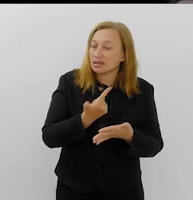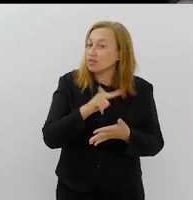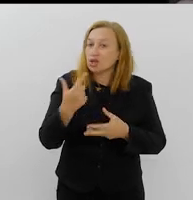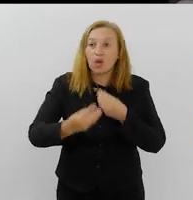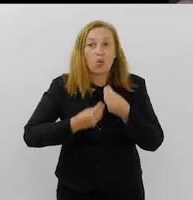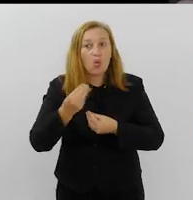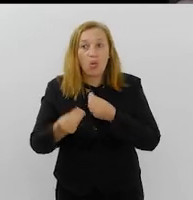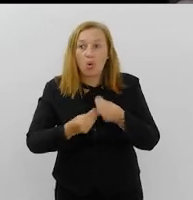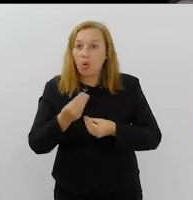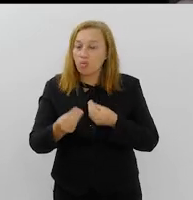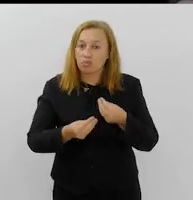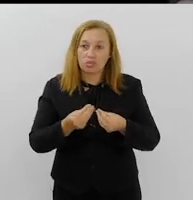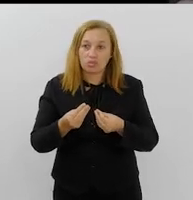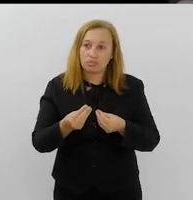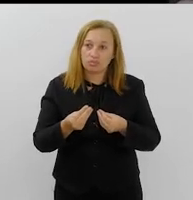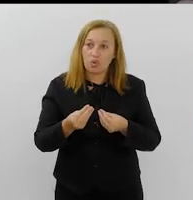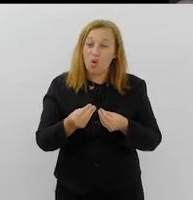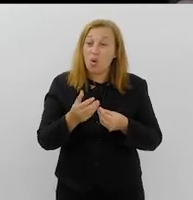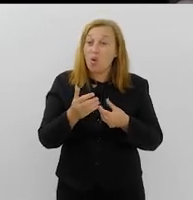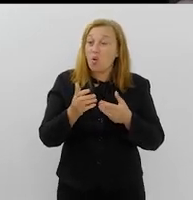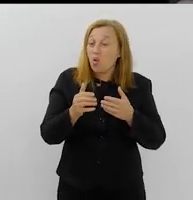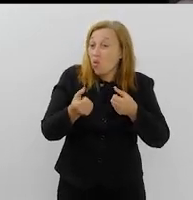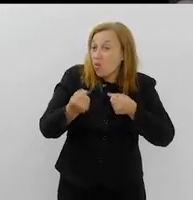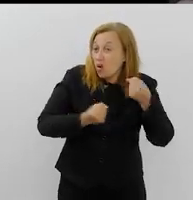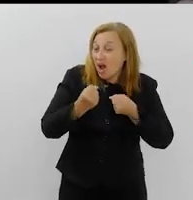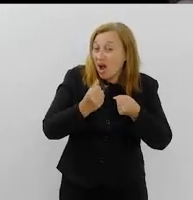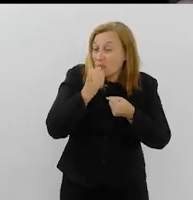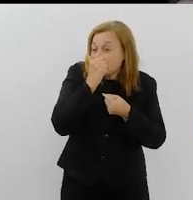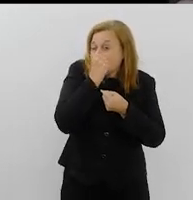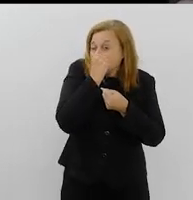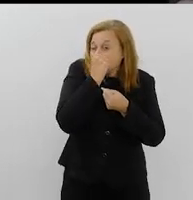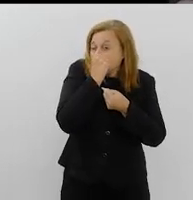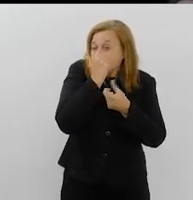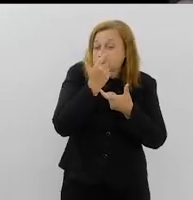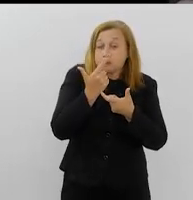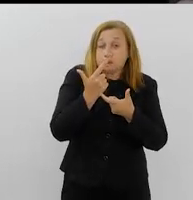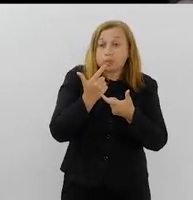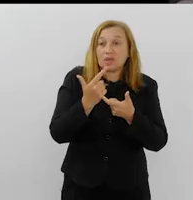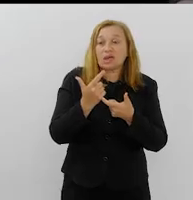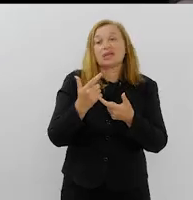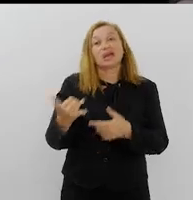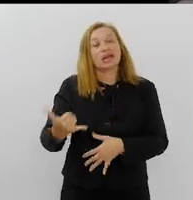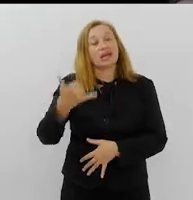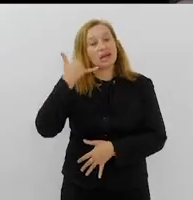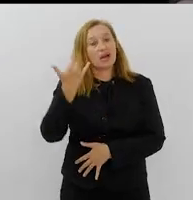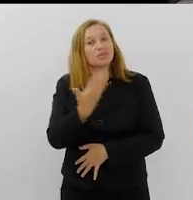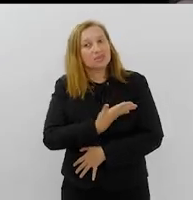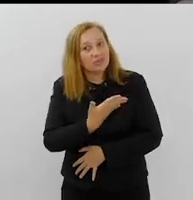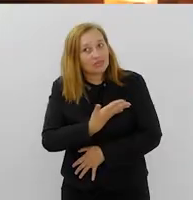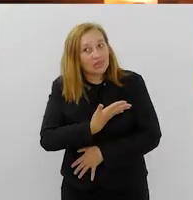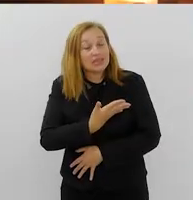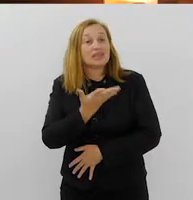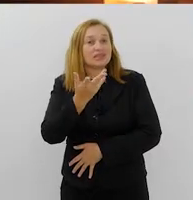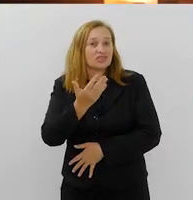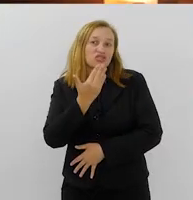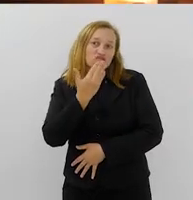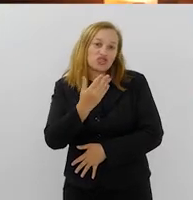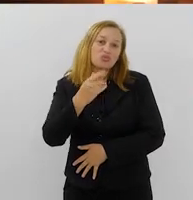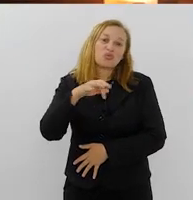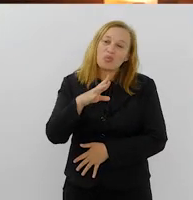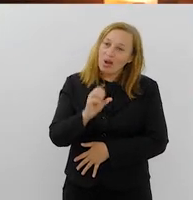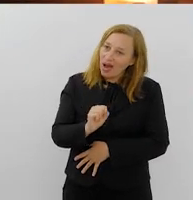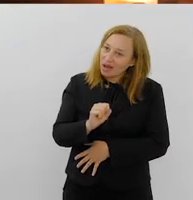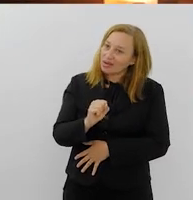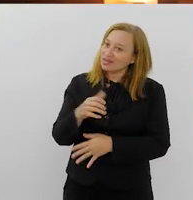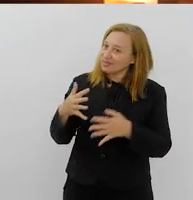tem como dar no carro alguma coisa que você conseguiu. E aí você tem que ligar para os amigos, assim, entendeu? Tipo o Marcos